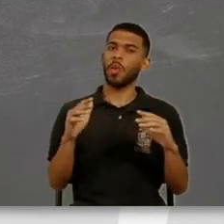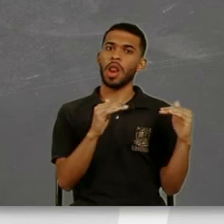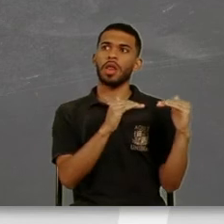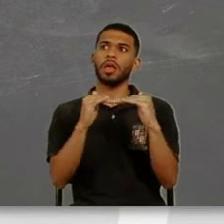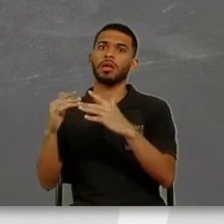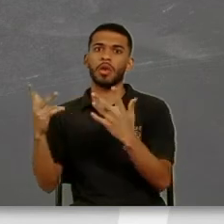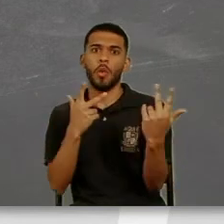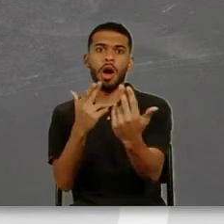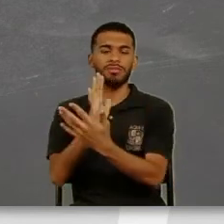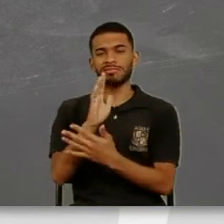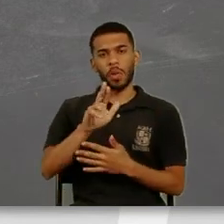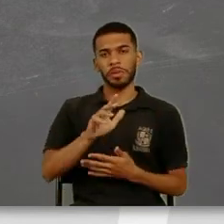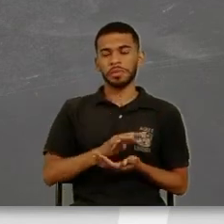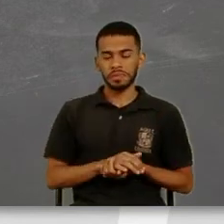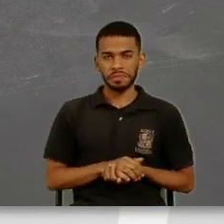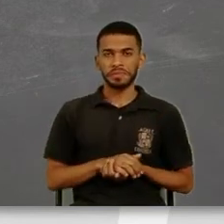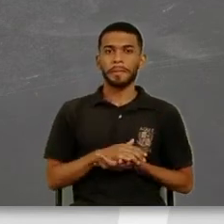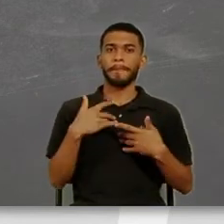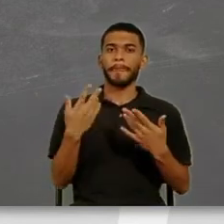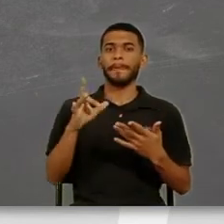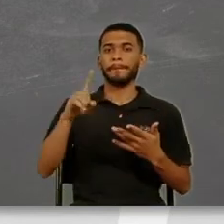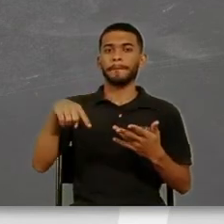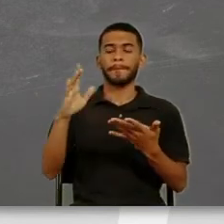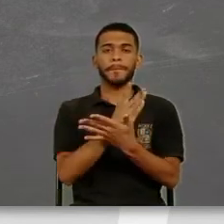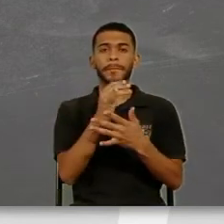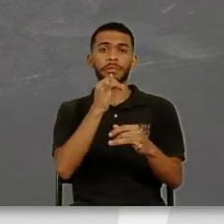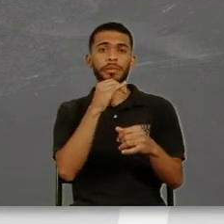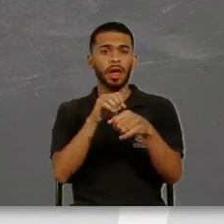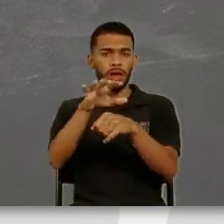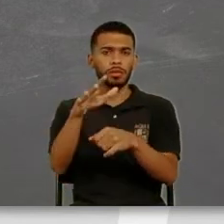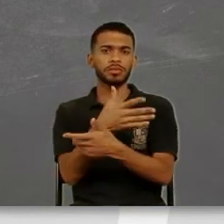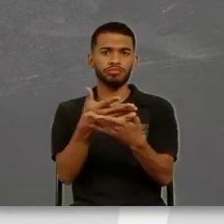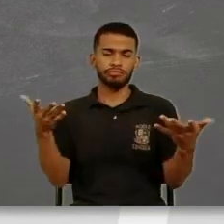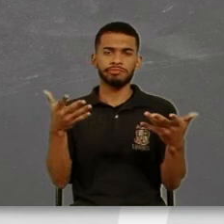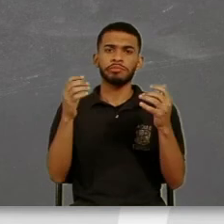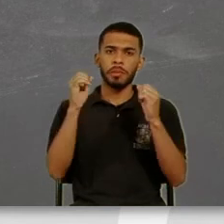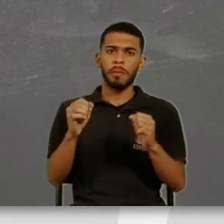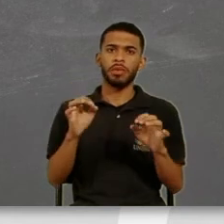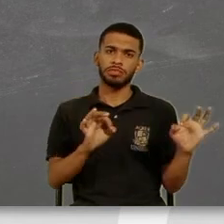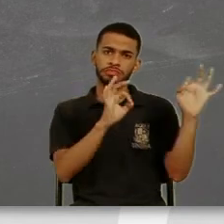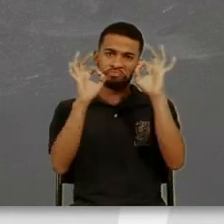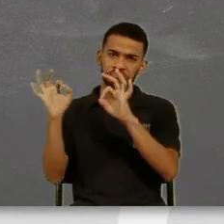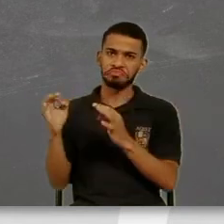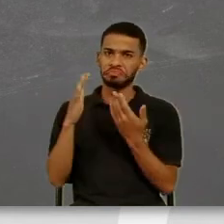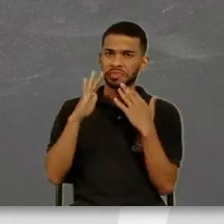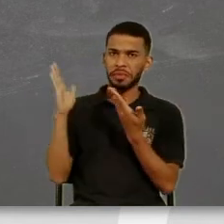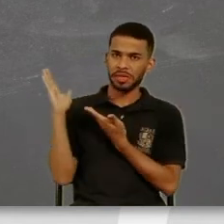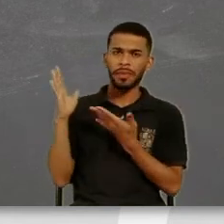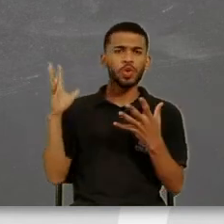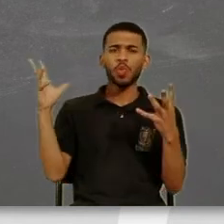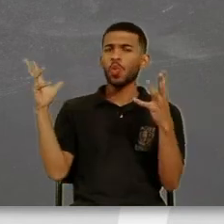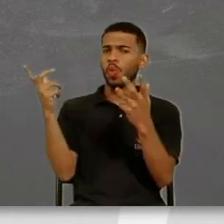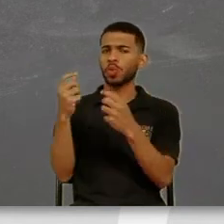essa transformação, tá? Então, são alguns exemplos que nós temos aqui, que vocês podem verificar. Tudo está na